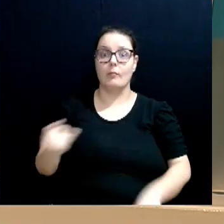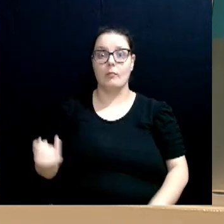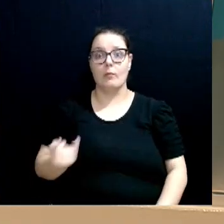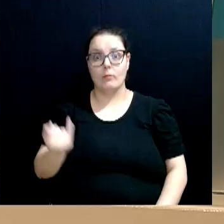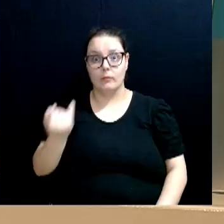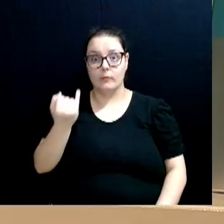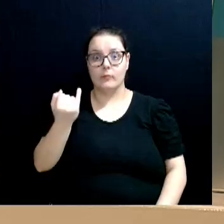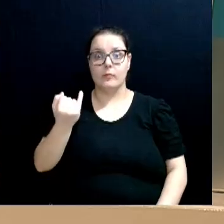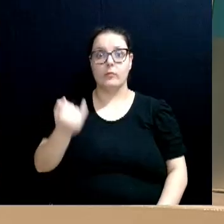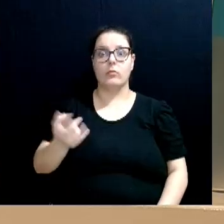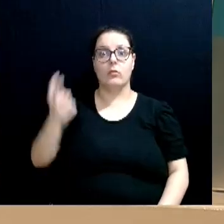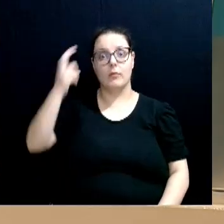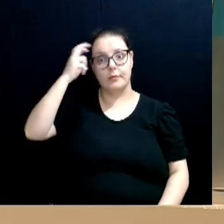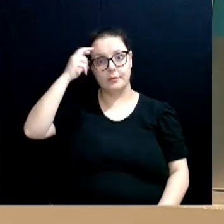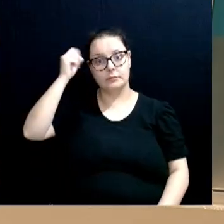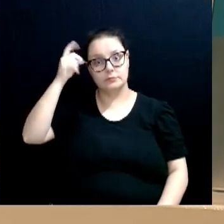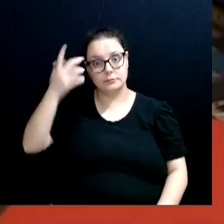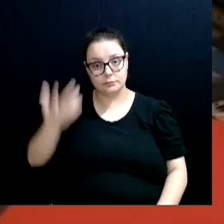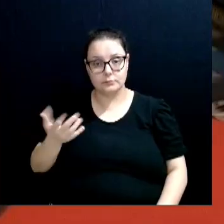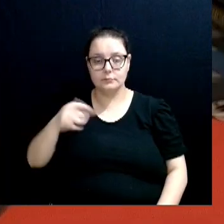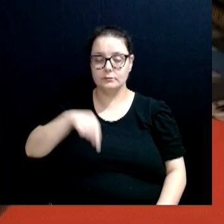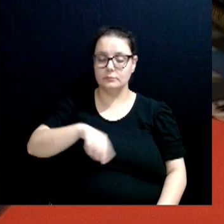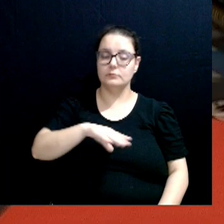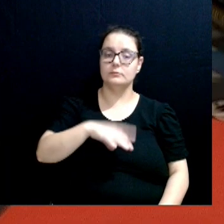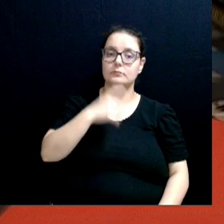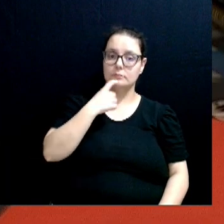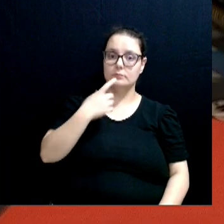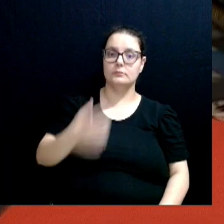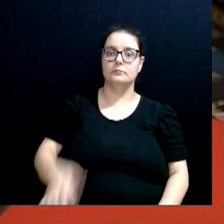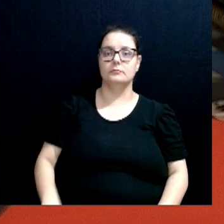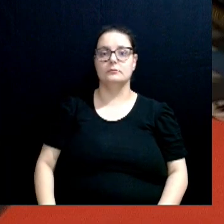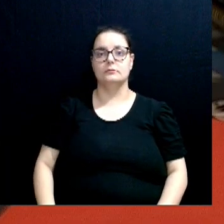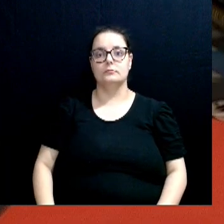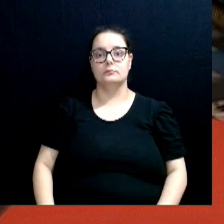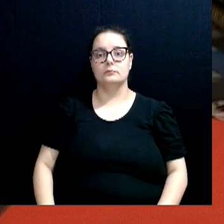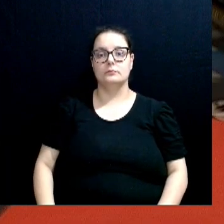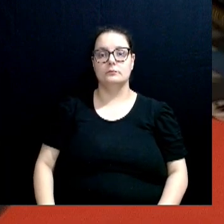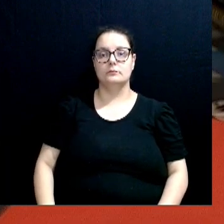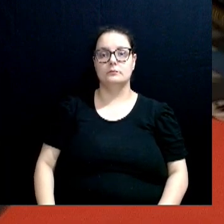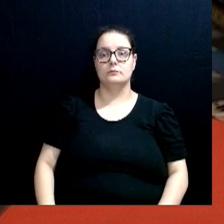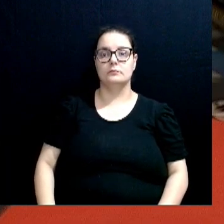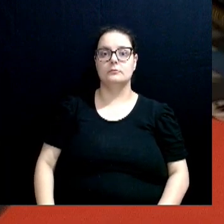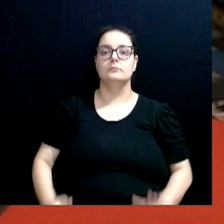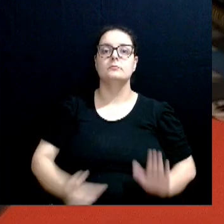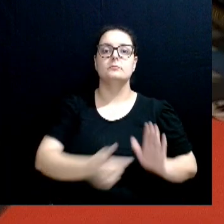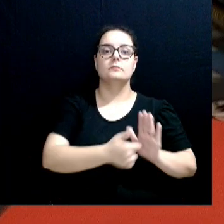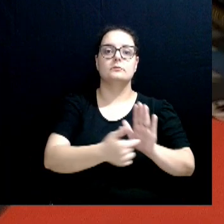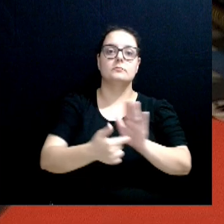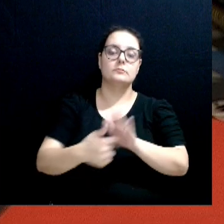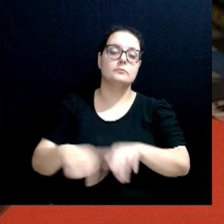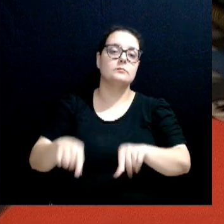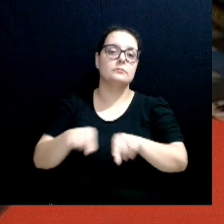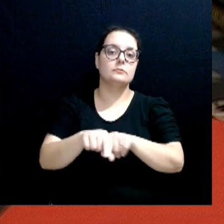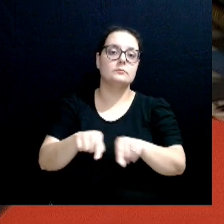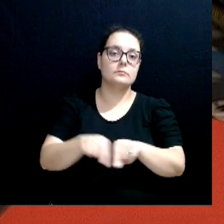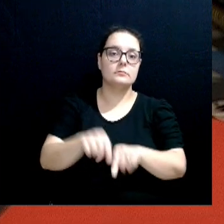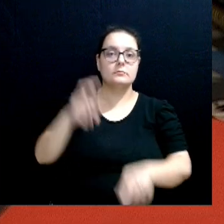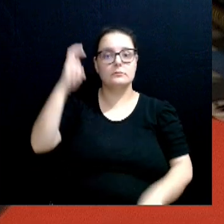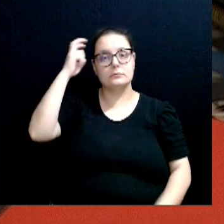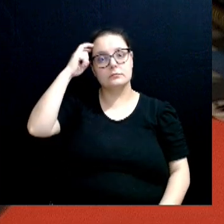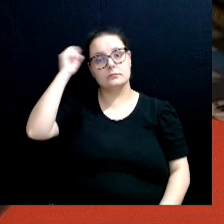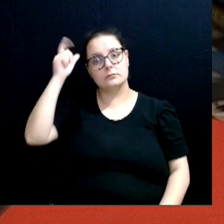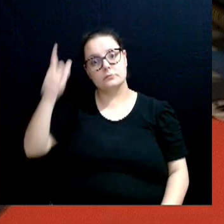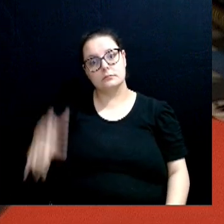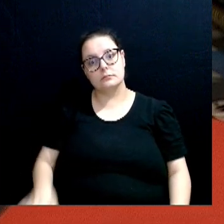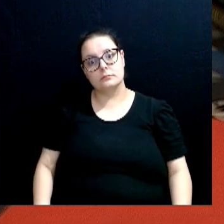cultura de Campinas e para mostrar também a cultura africana,